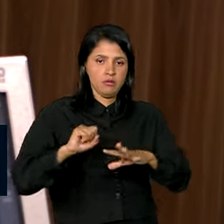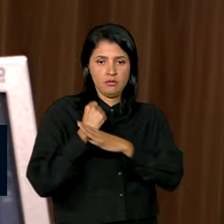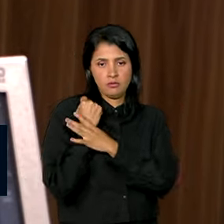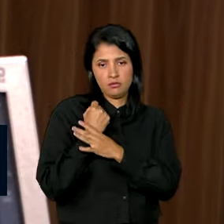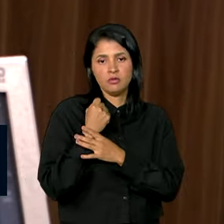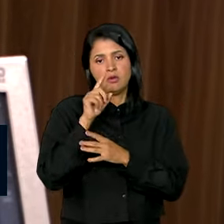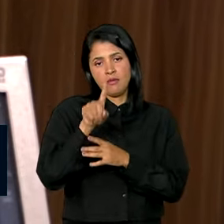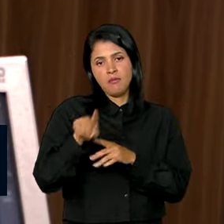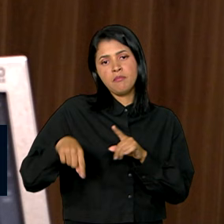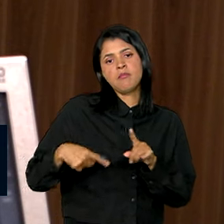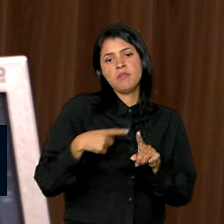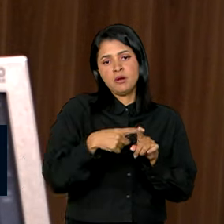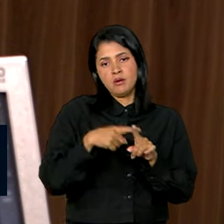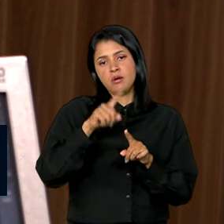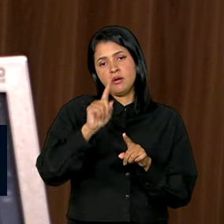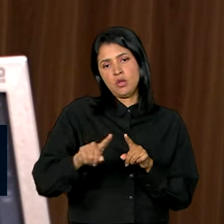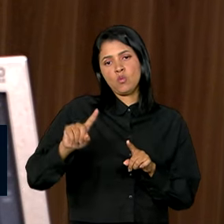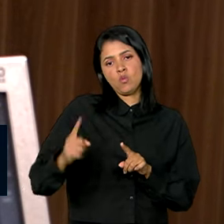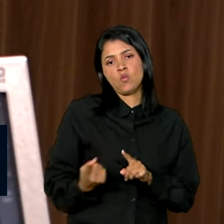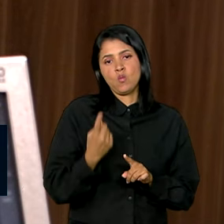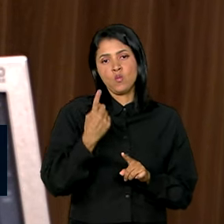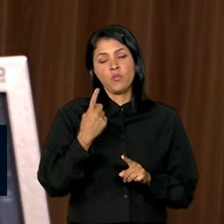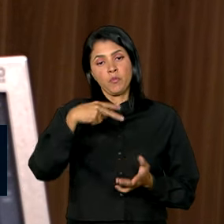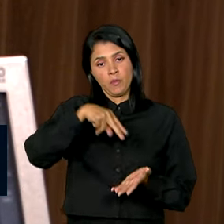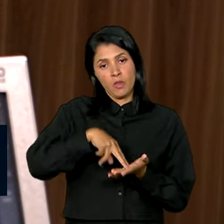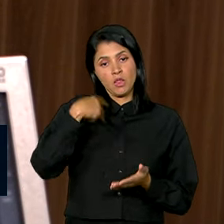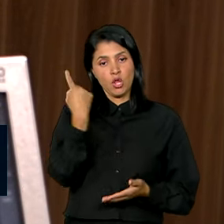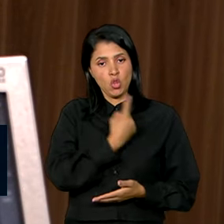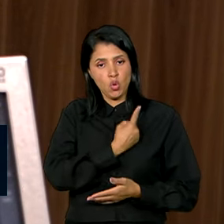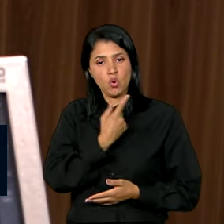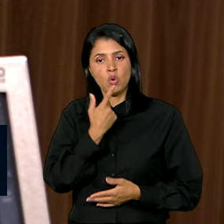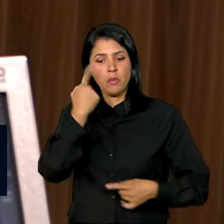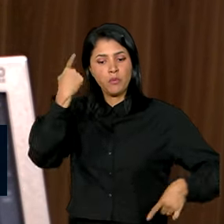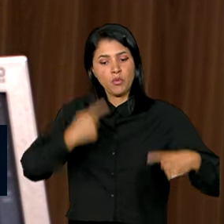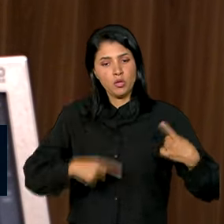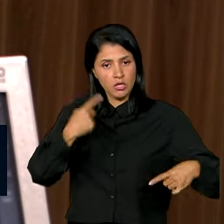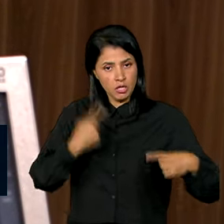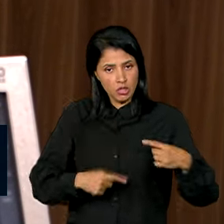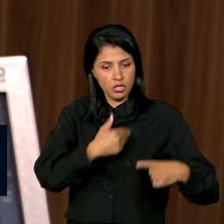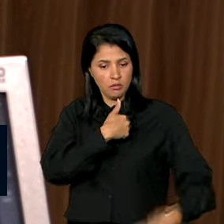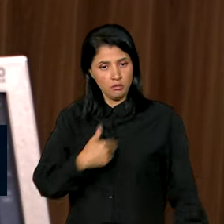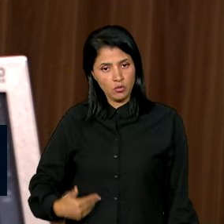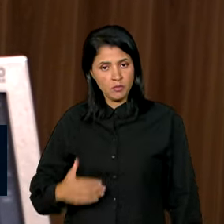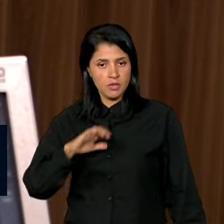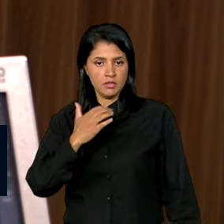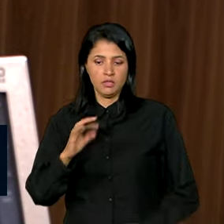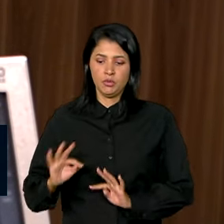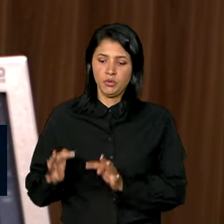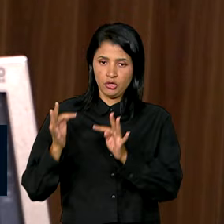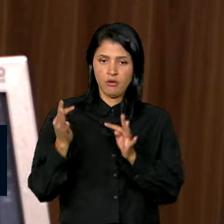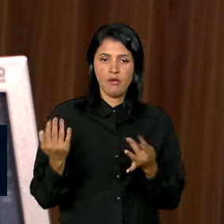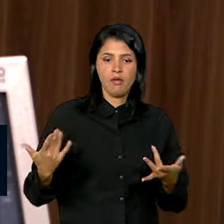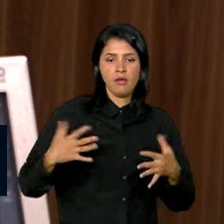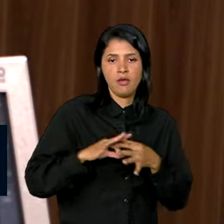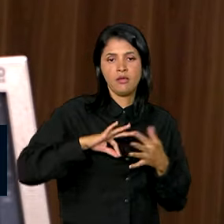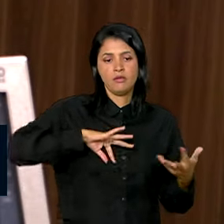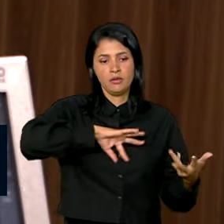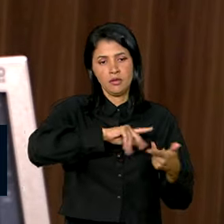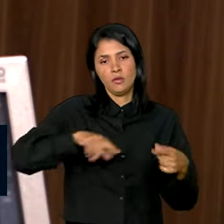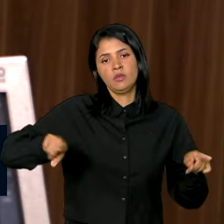Além de uma das pilares da nossa política pública de ciência e tecnologia, é a internacionalização, que é isso